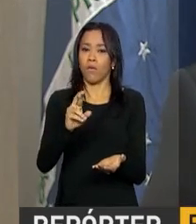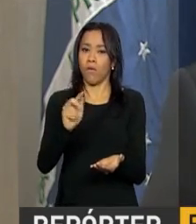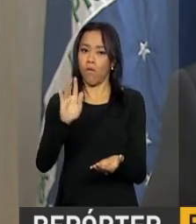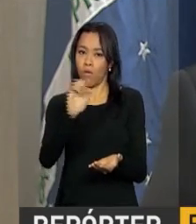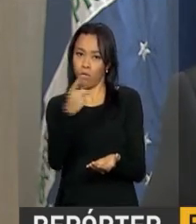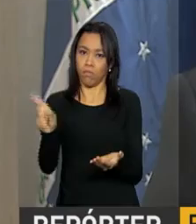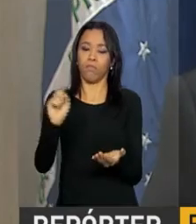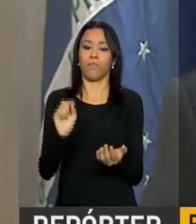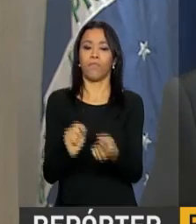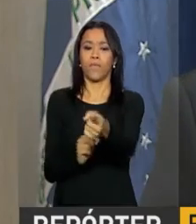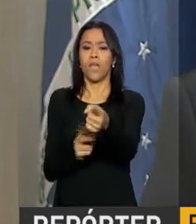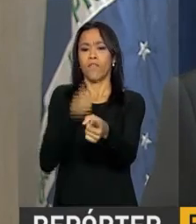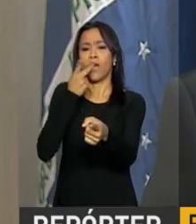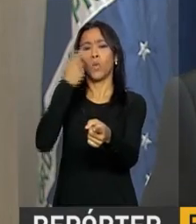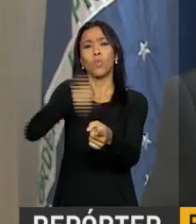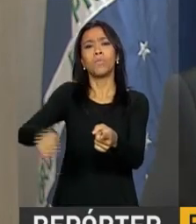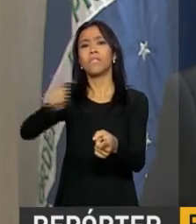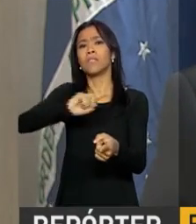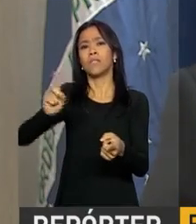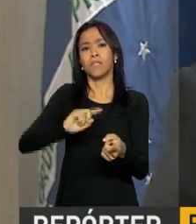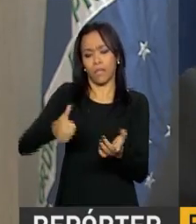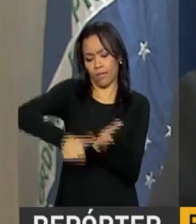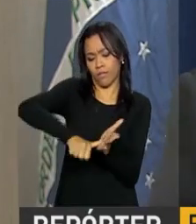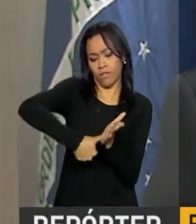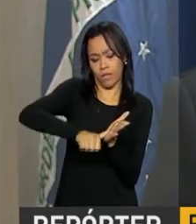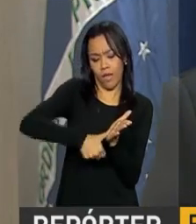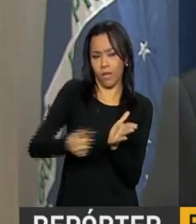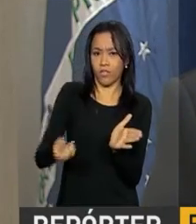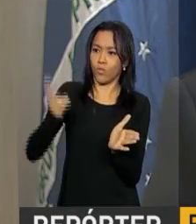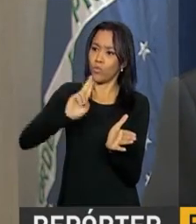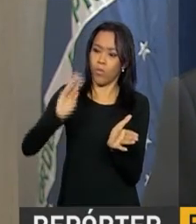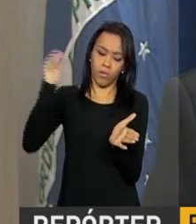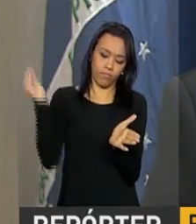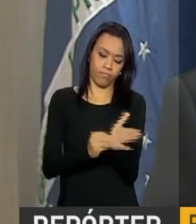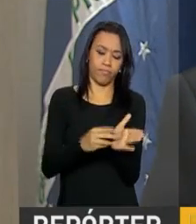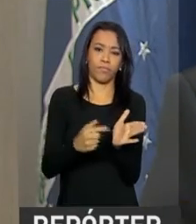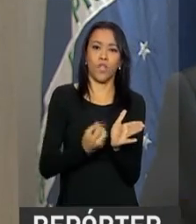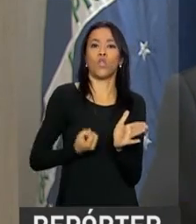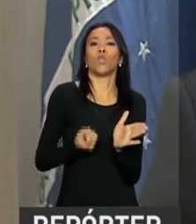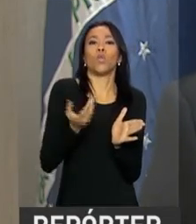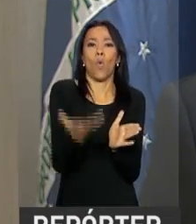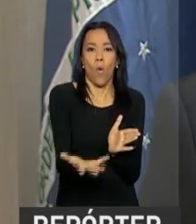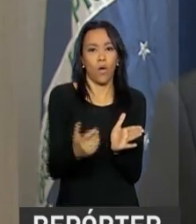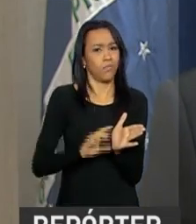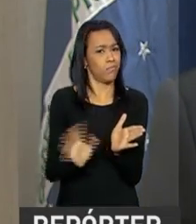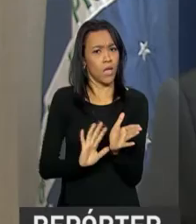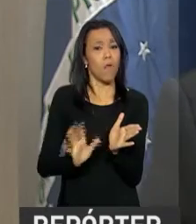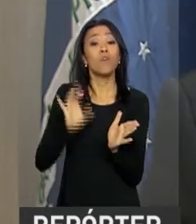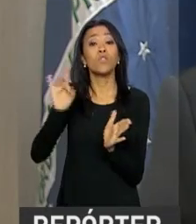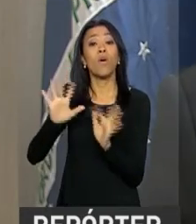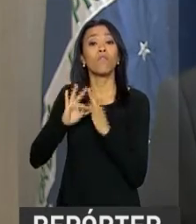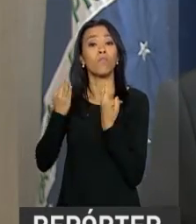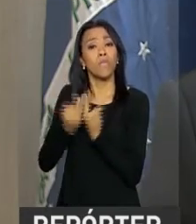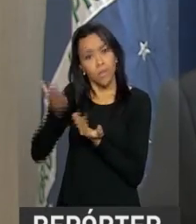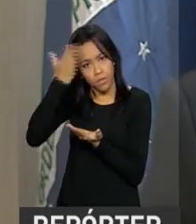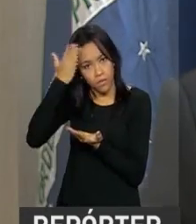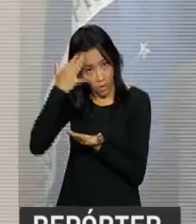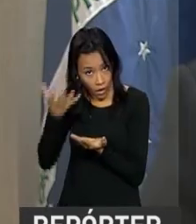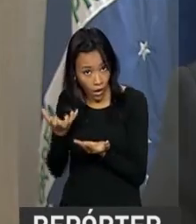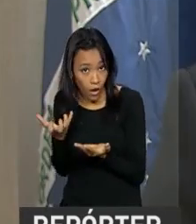ter a carteira de identidade identificada como doador de órgãos basta família desejar a